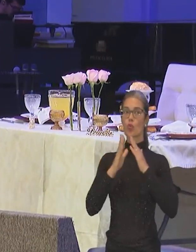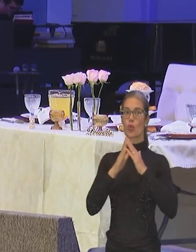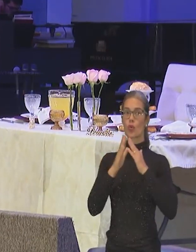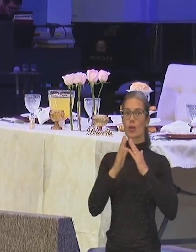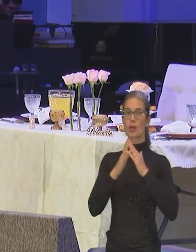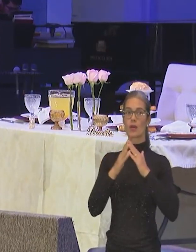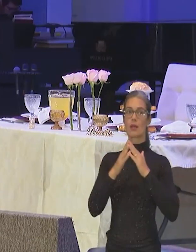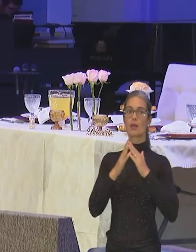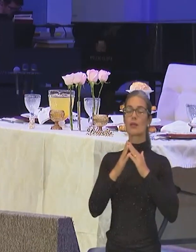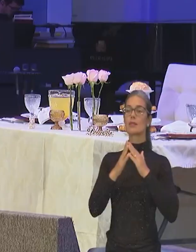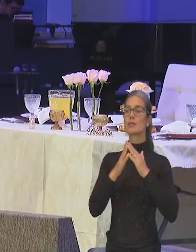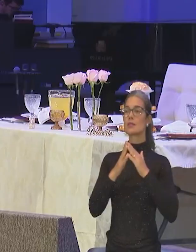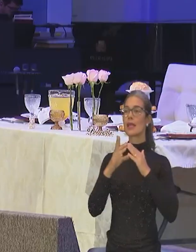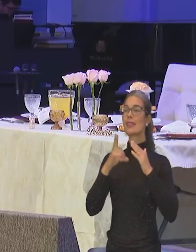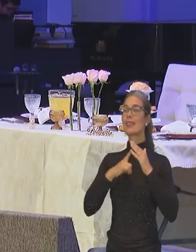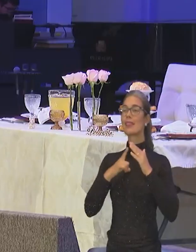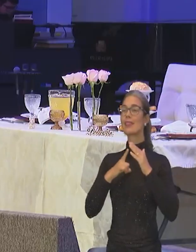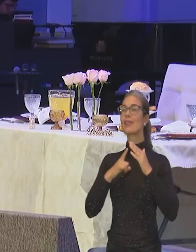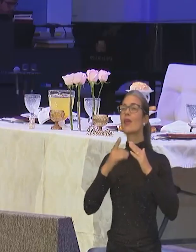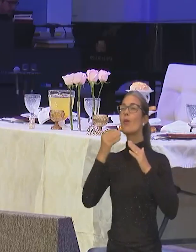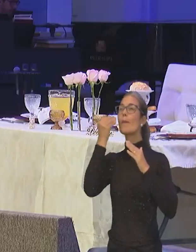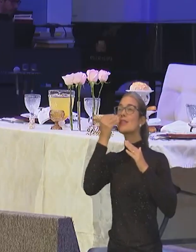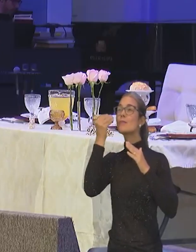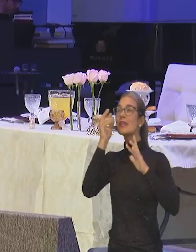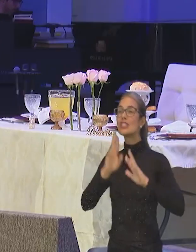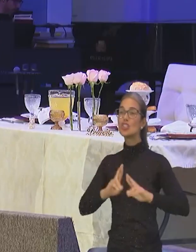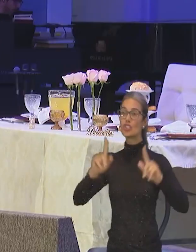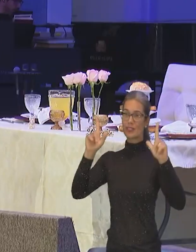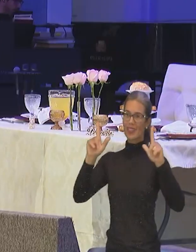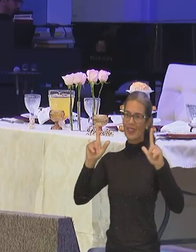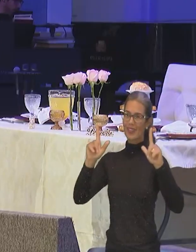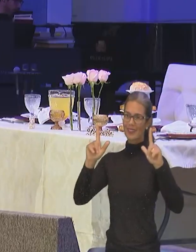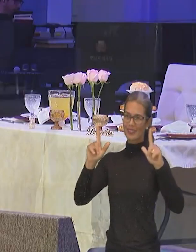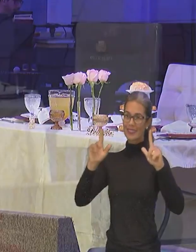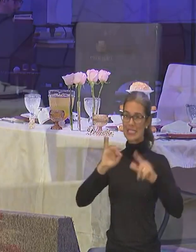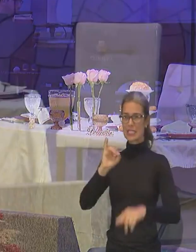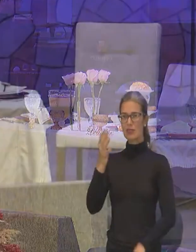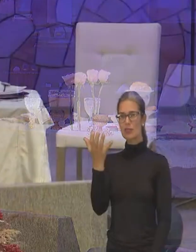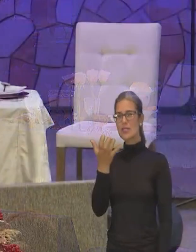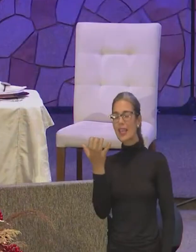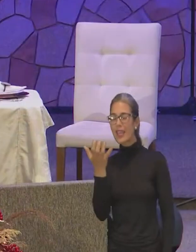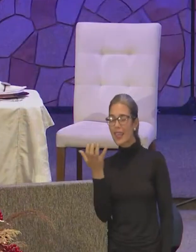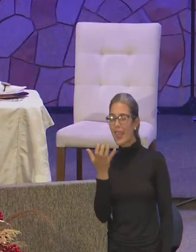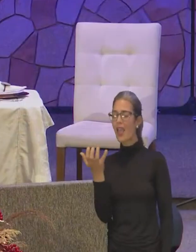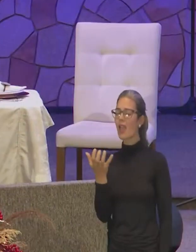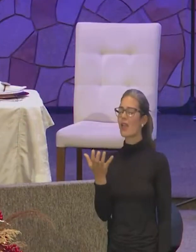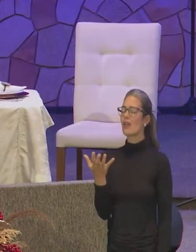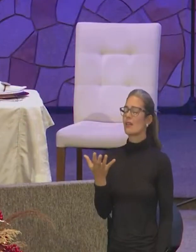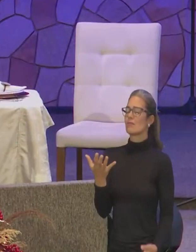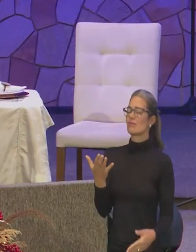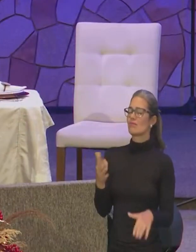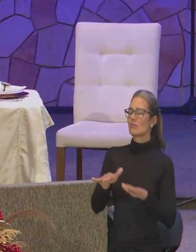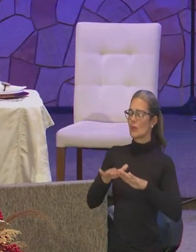uma experiência diferente ao redor da mesa, se você acha que sente